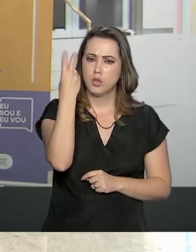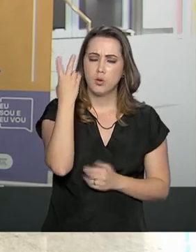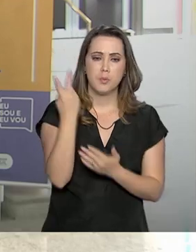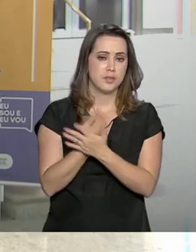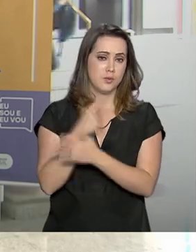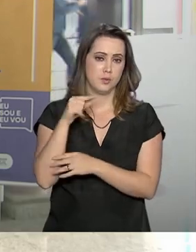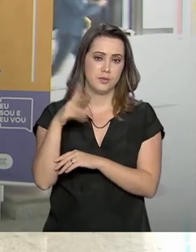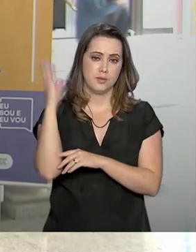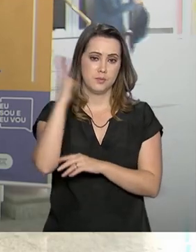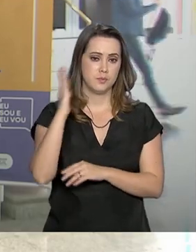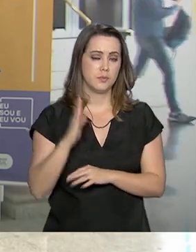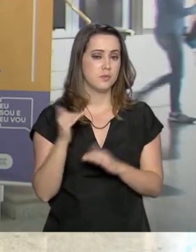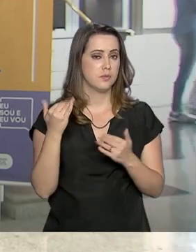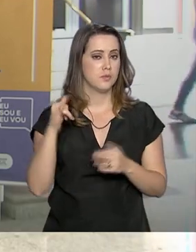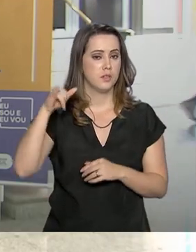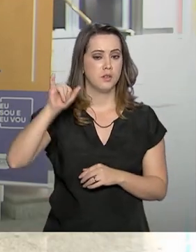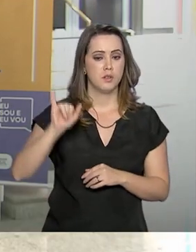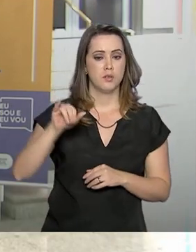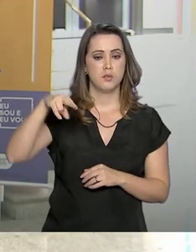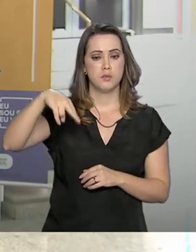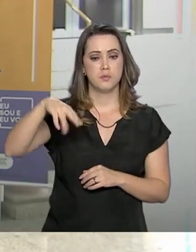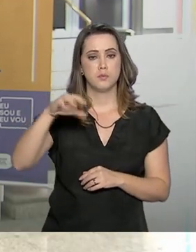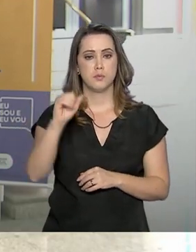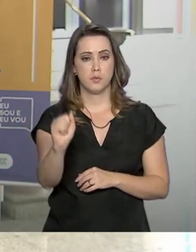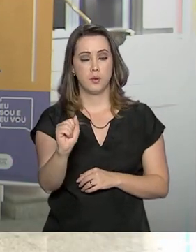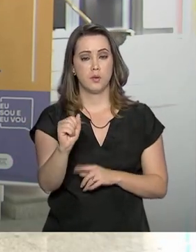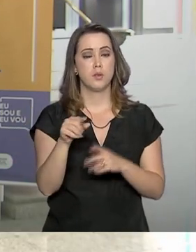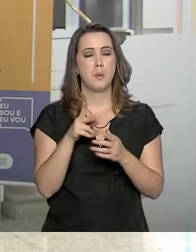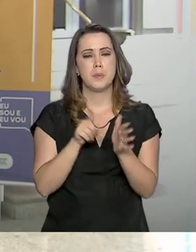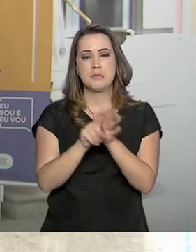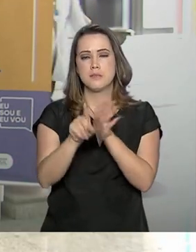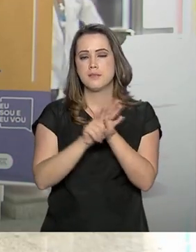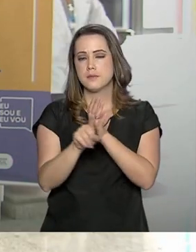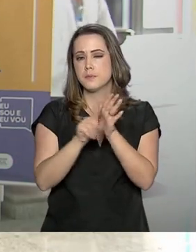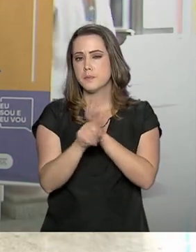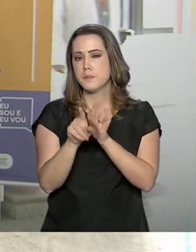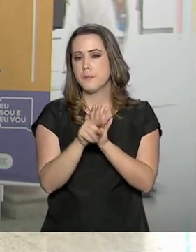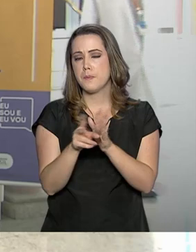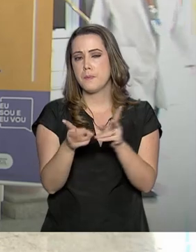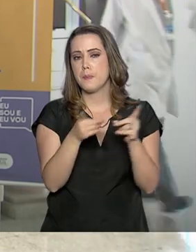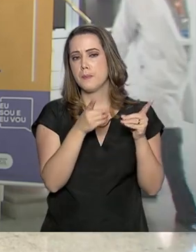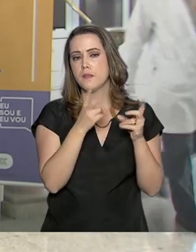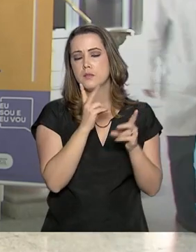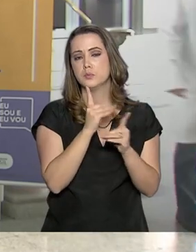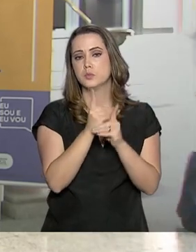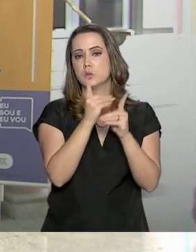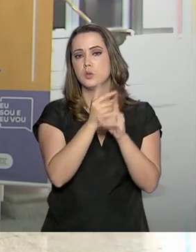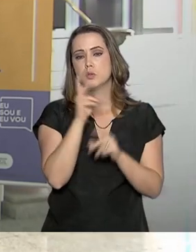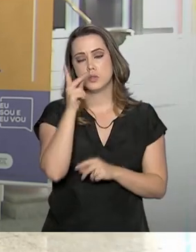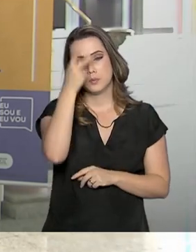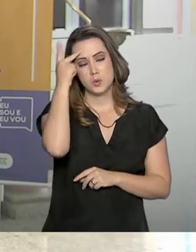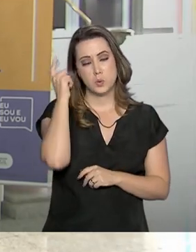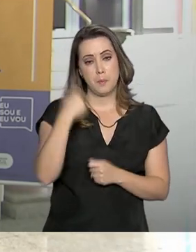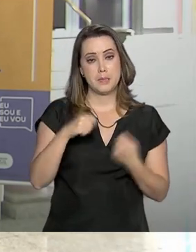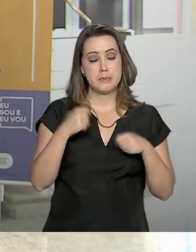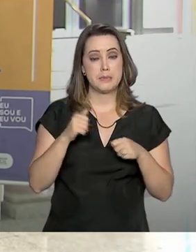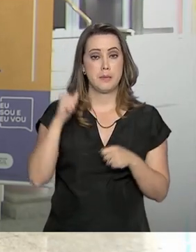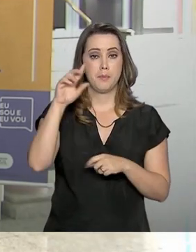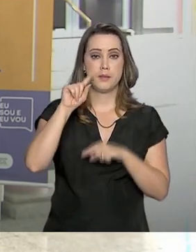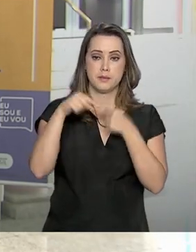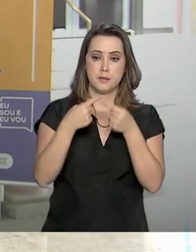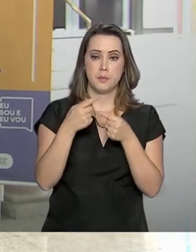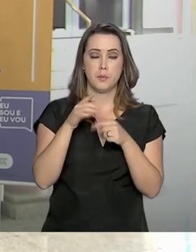no Brasil. Por isso, o INCA, Instituto Nacional de Câncer, fez uma pesquisa para descobrir quais são as necessidades